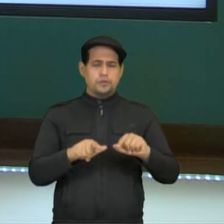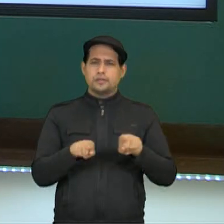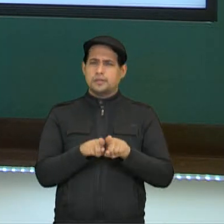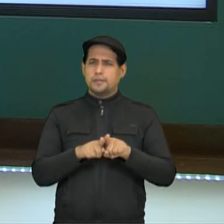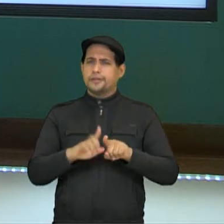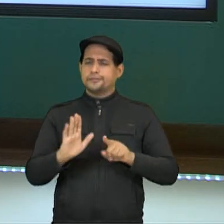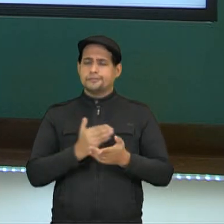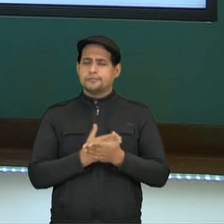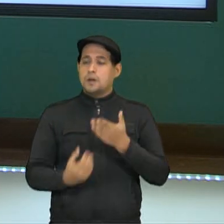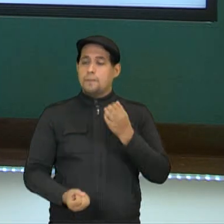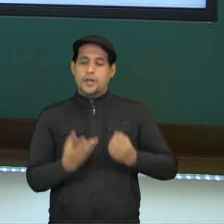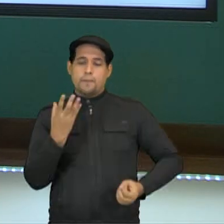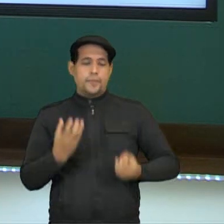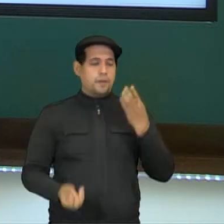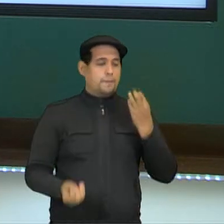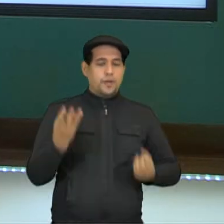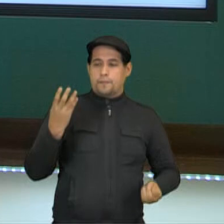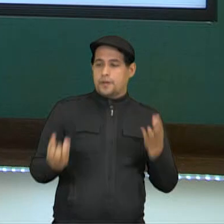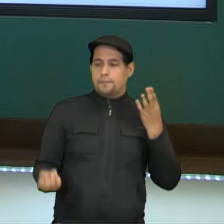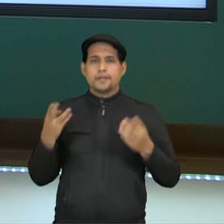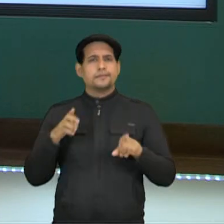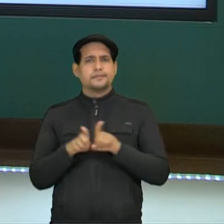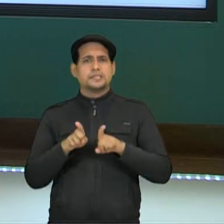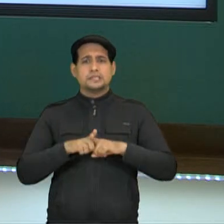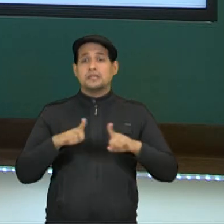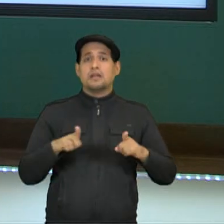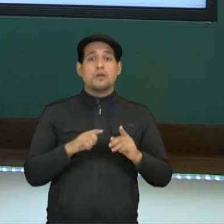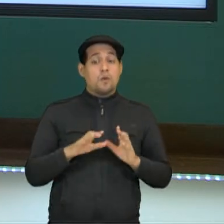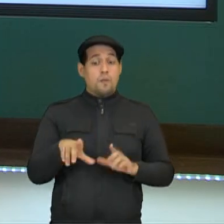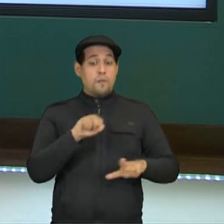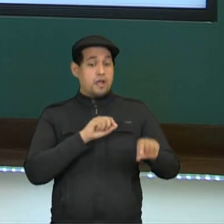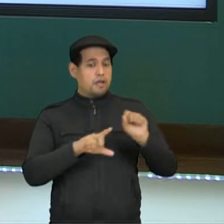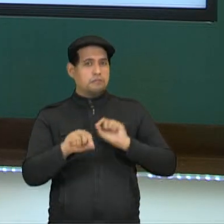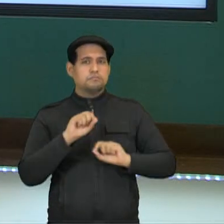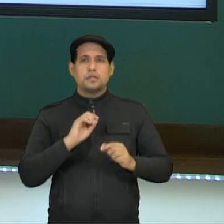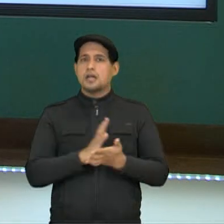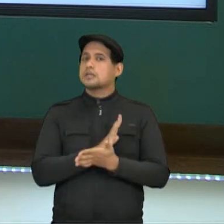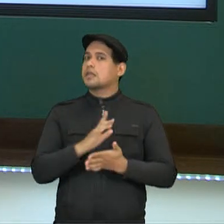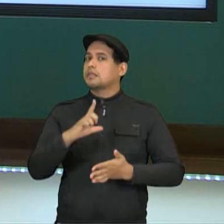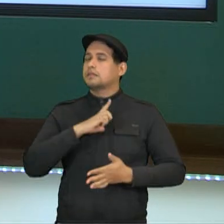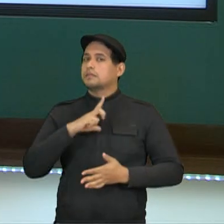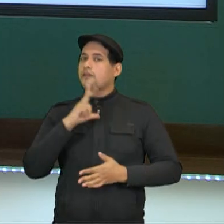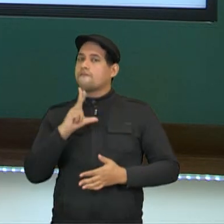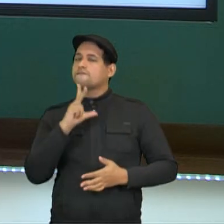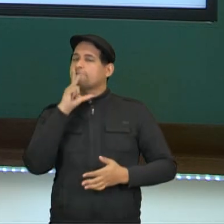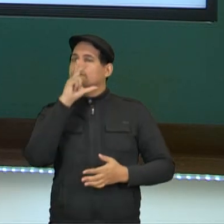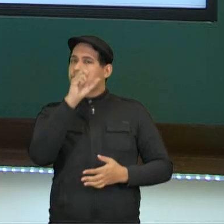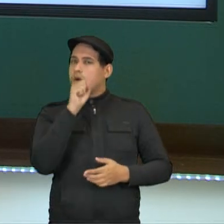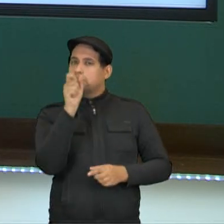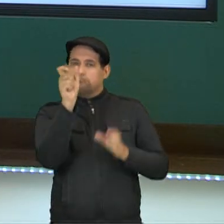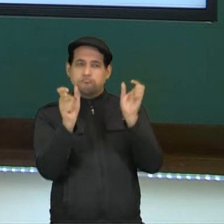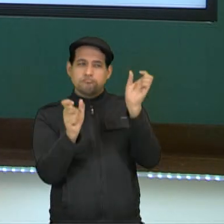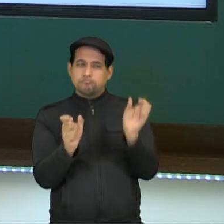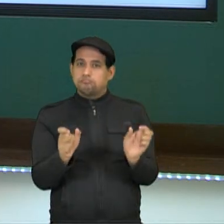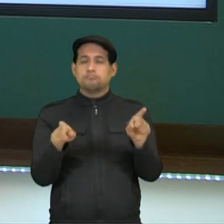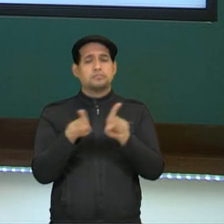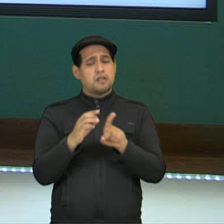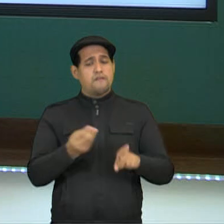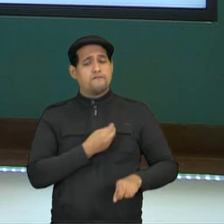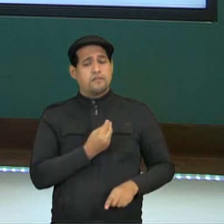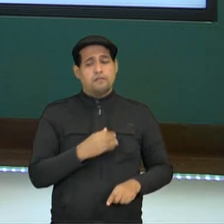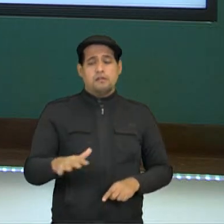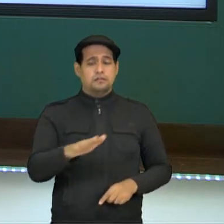que estão surgindo, que estão se reproduzindo, então o meio vai selecionar aqueles que têm as melhores características a sobreviver